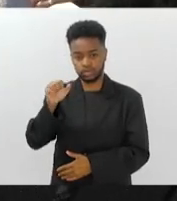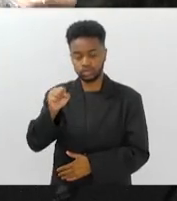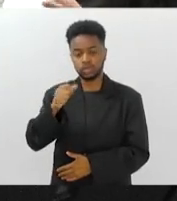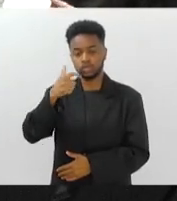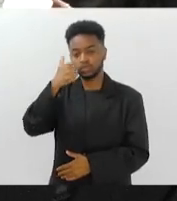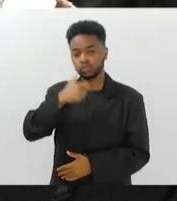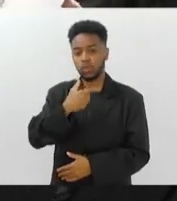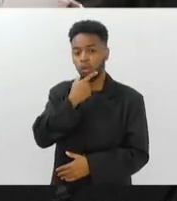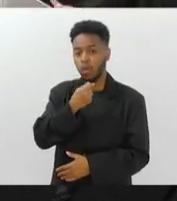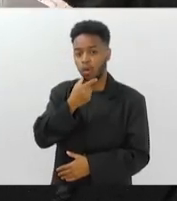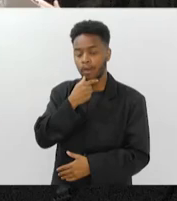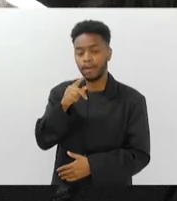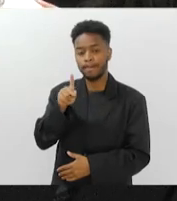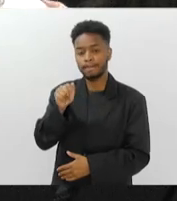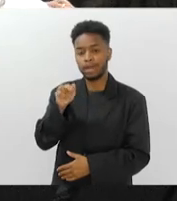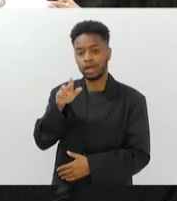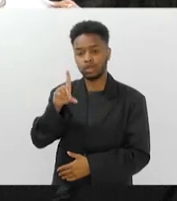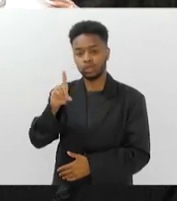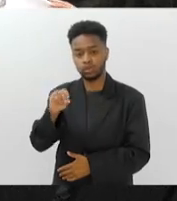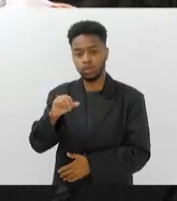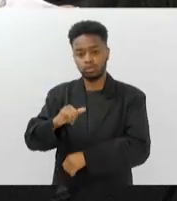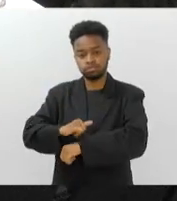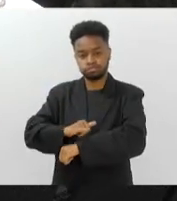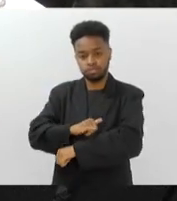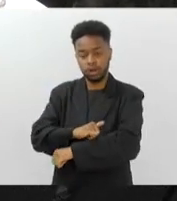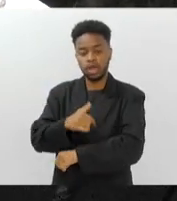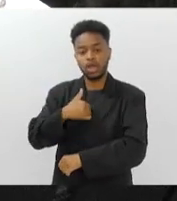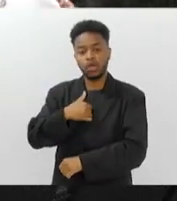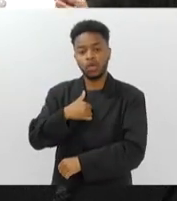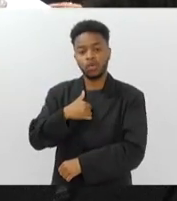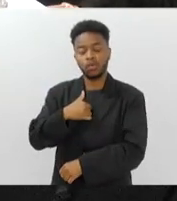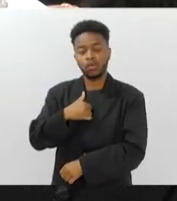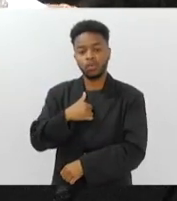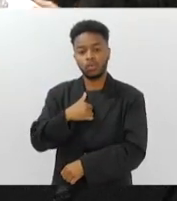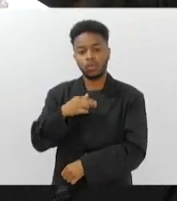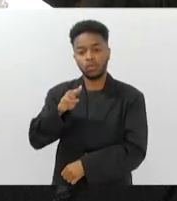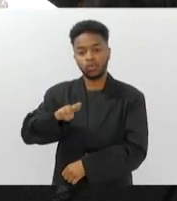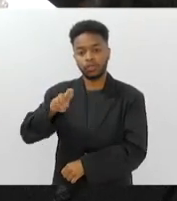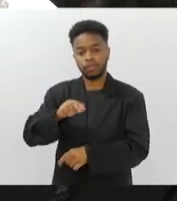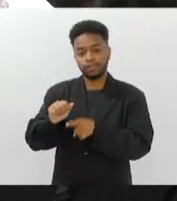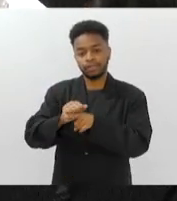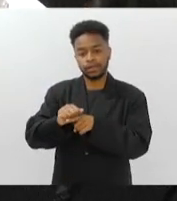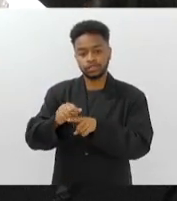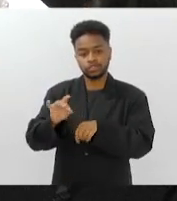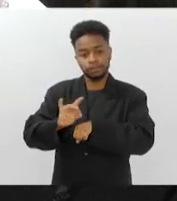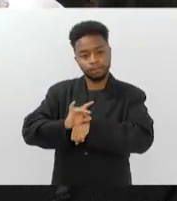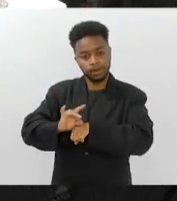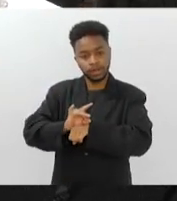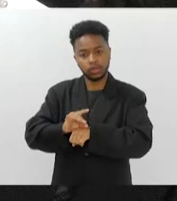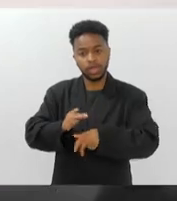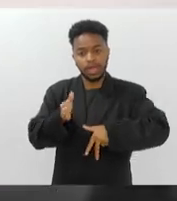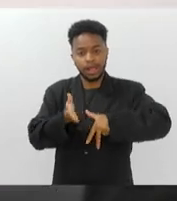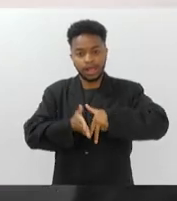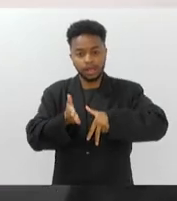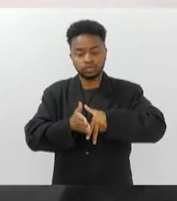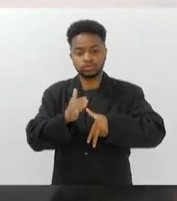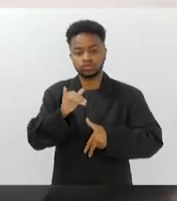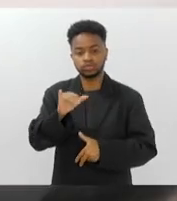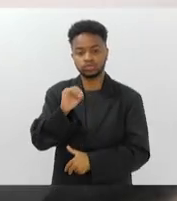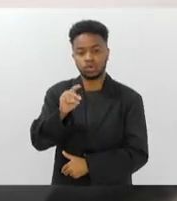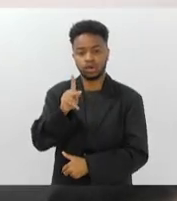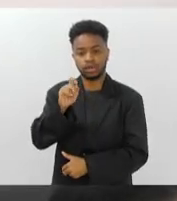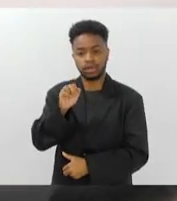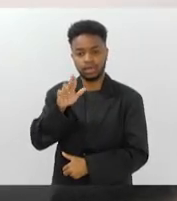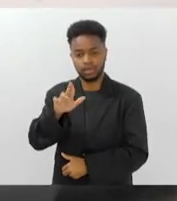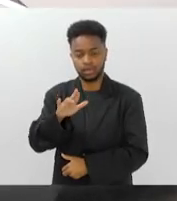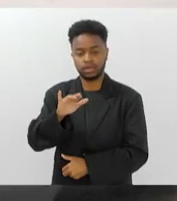eh sobrepeso eu tô eu tô com tênis preto uma calça Joker jeans uma